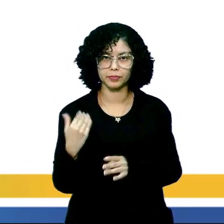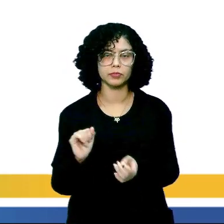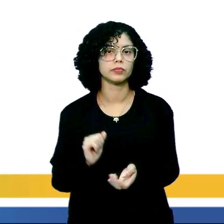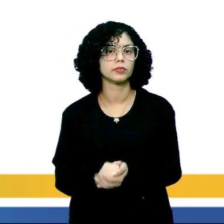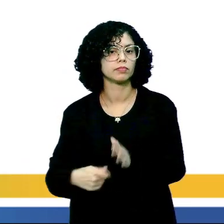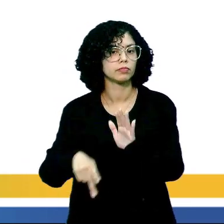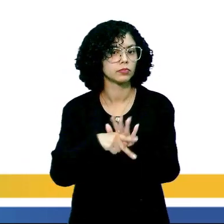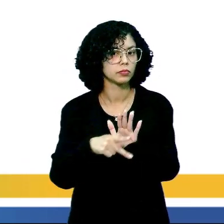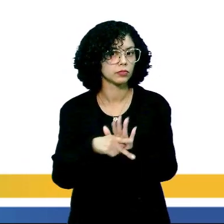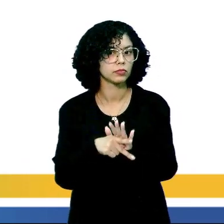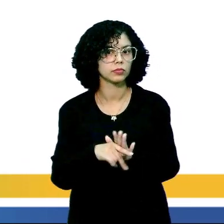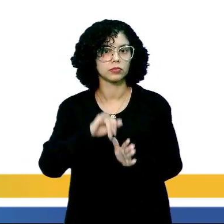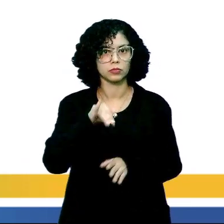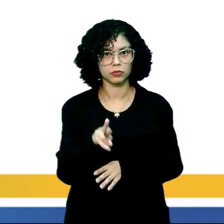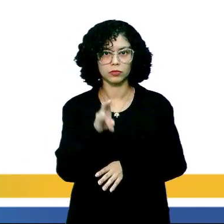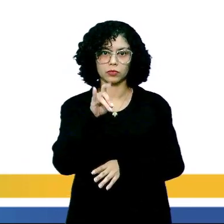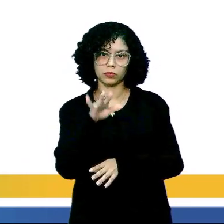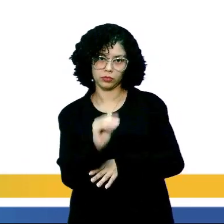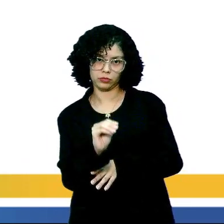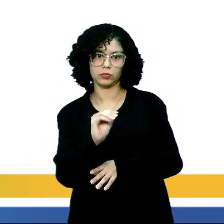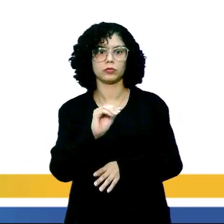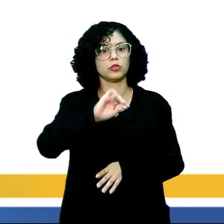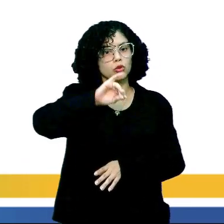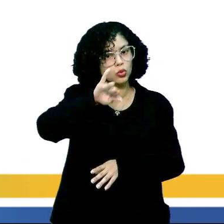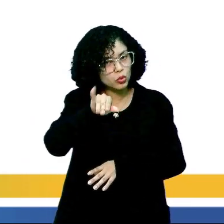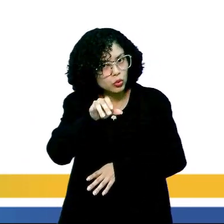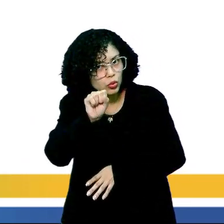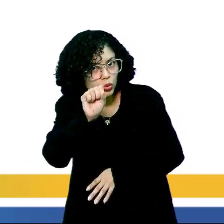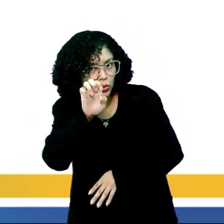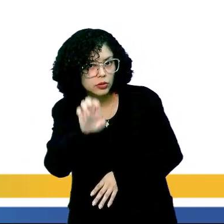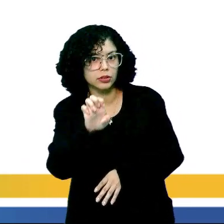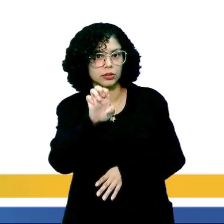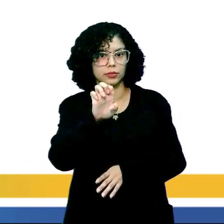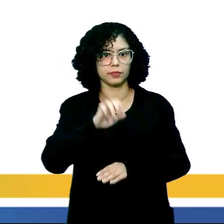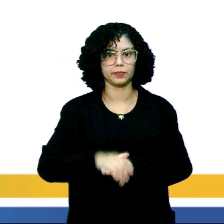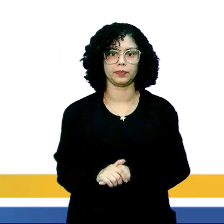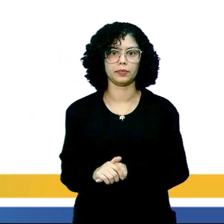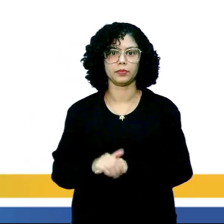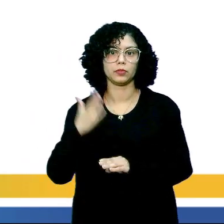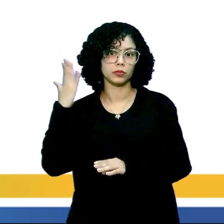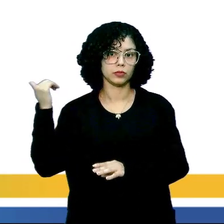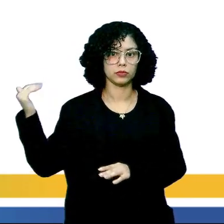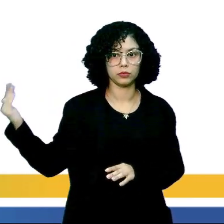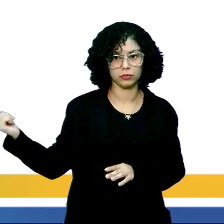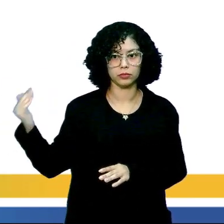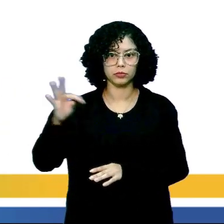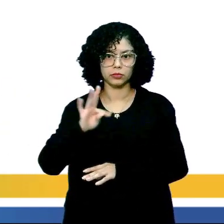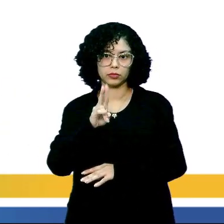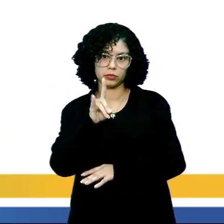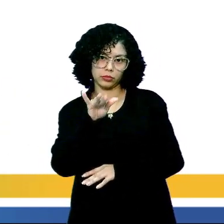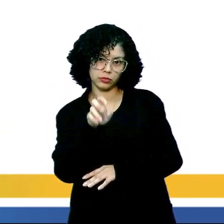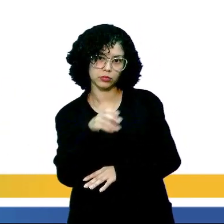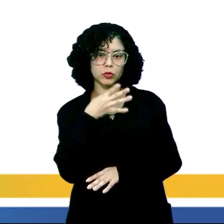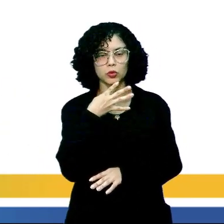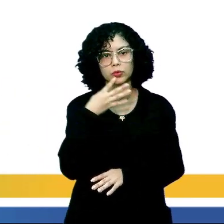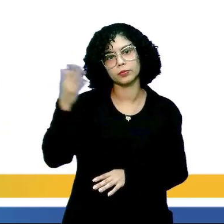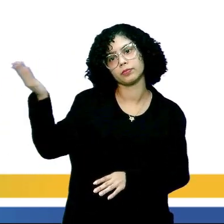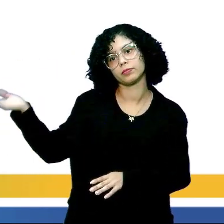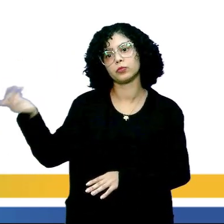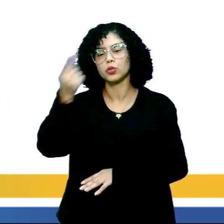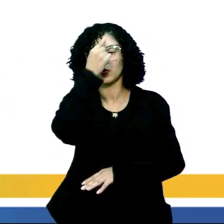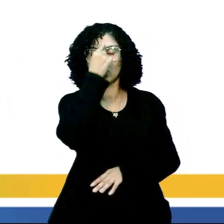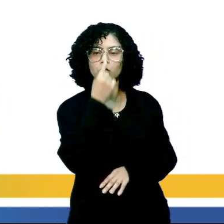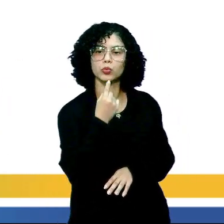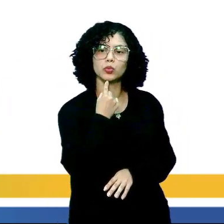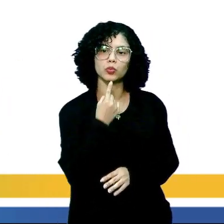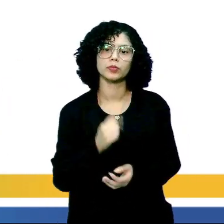foi justamente o Joaquim José da Silva Xavier, ou o famoso Tiradentes, como você está vendo aí na imagem,